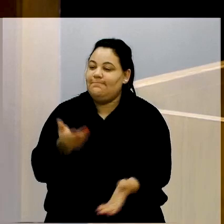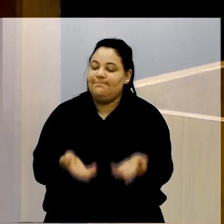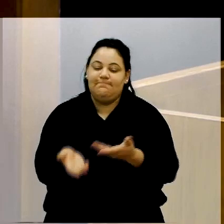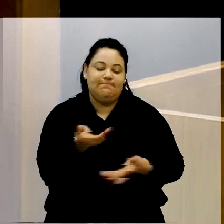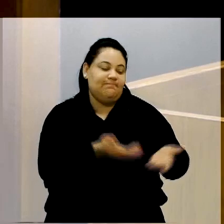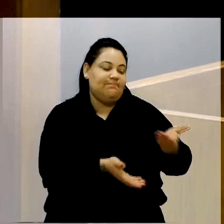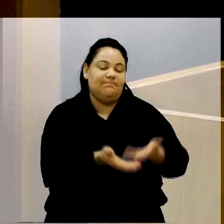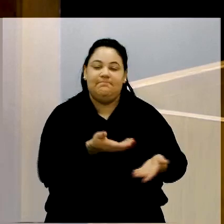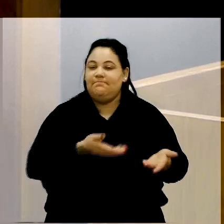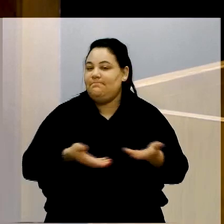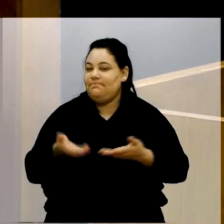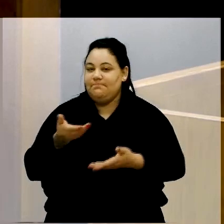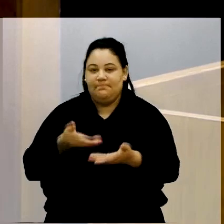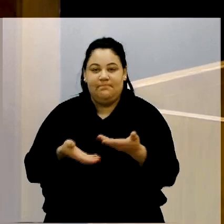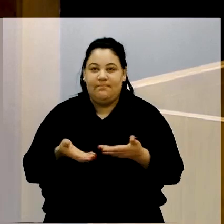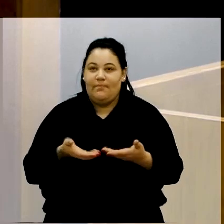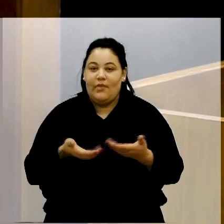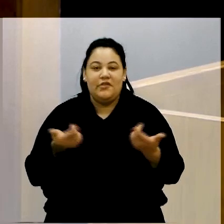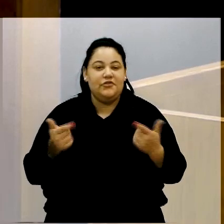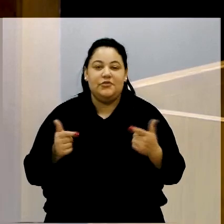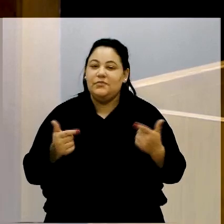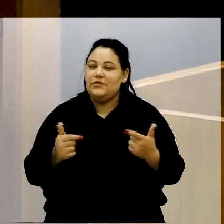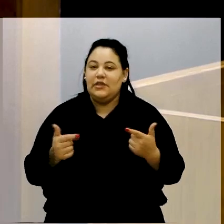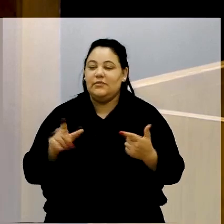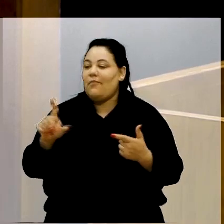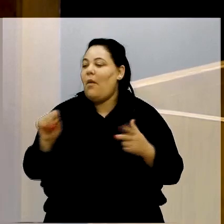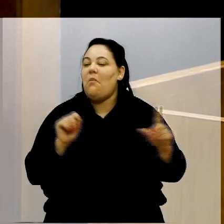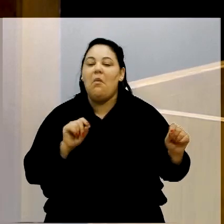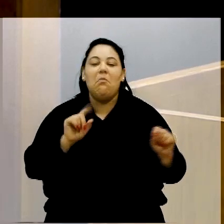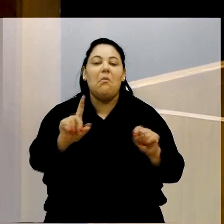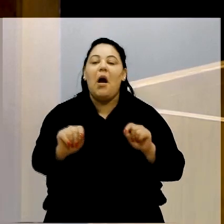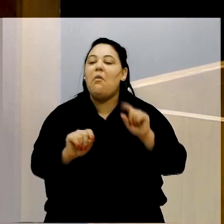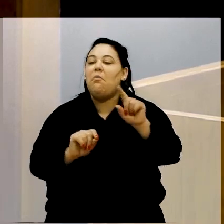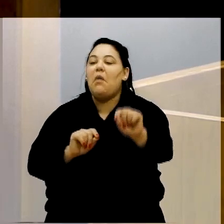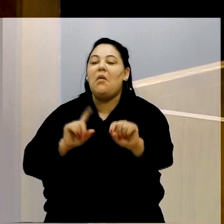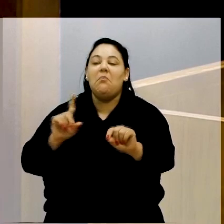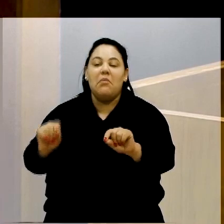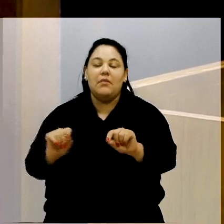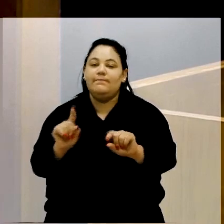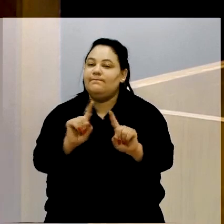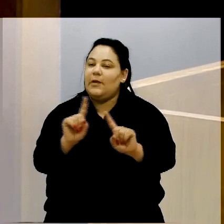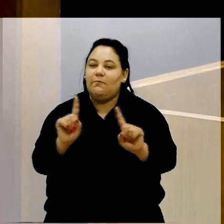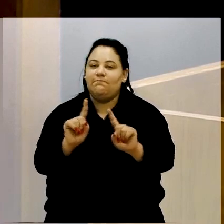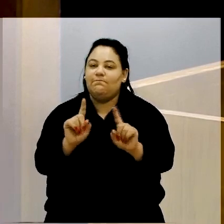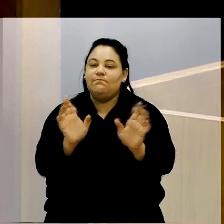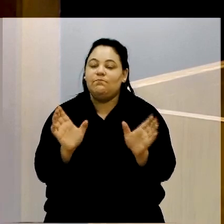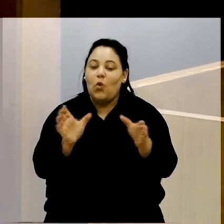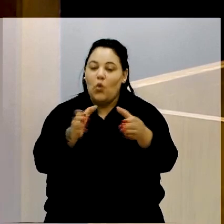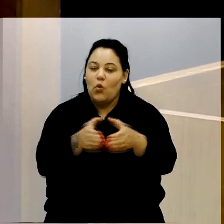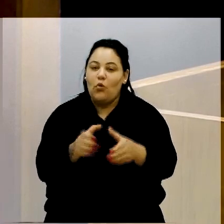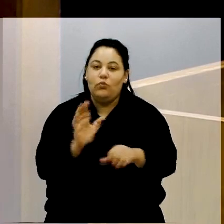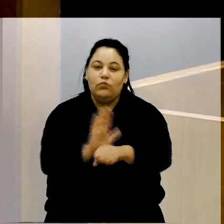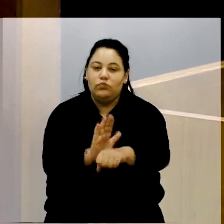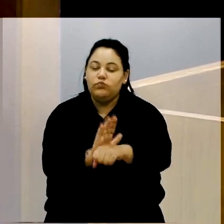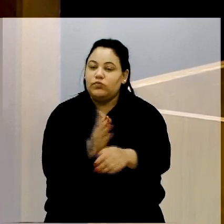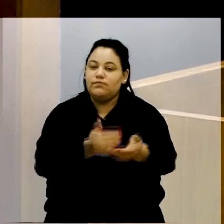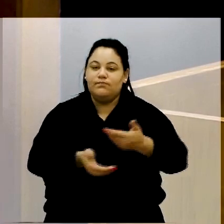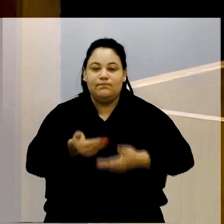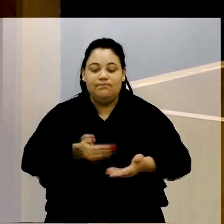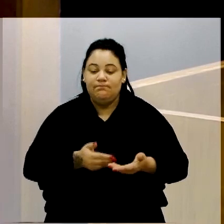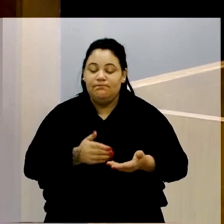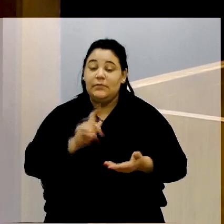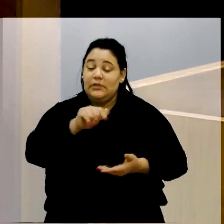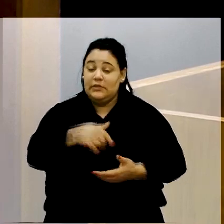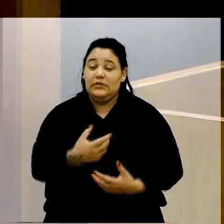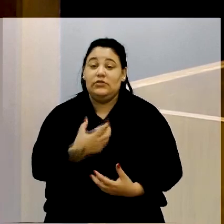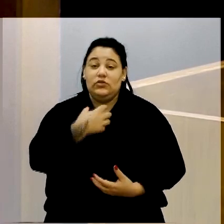Não se buscava o individualismo, se buscava o coletivo. E desta forma, nós